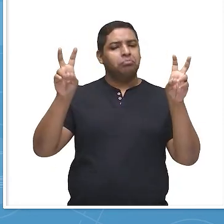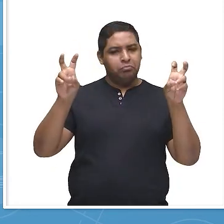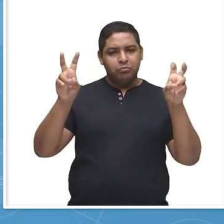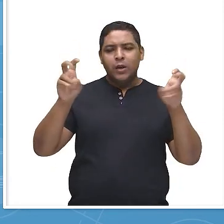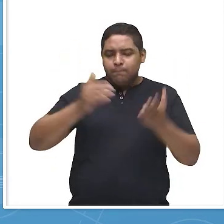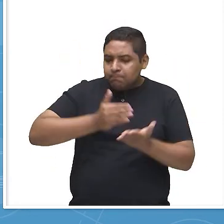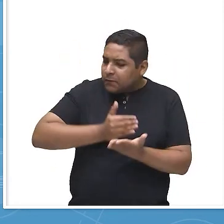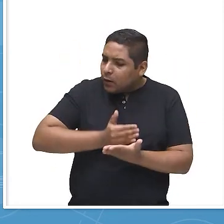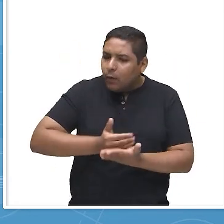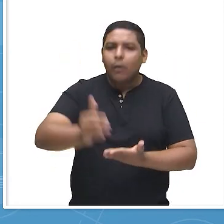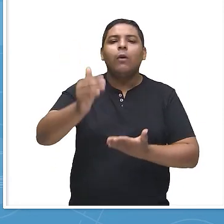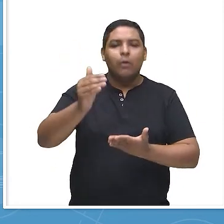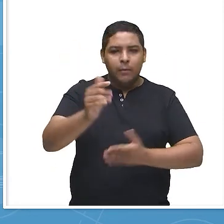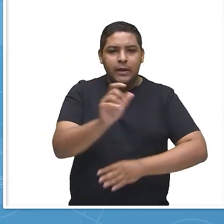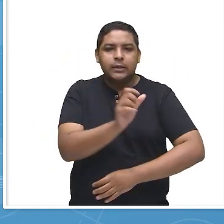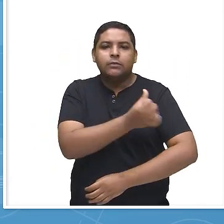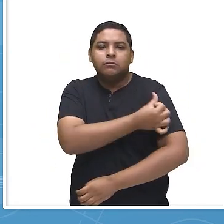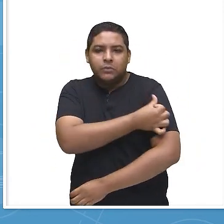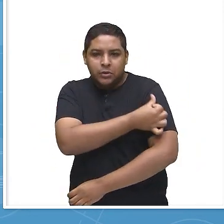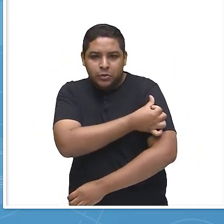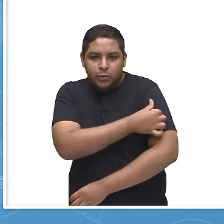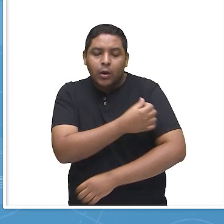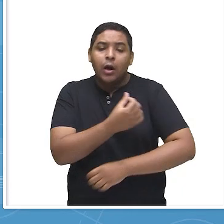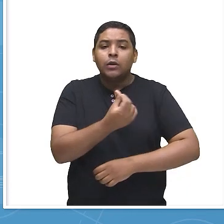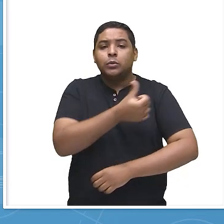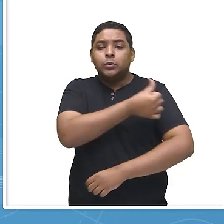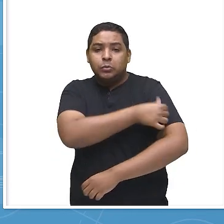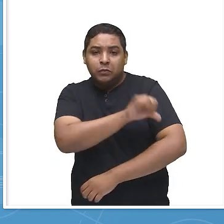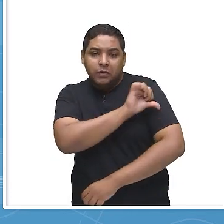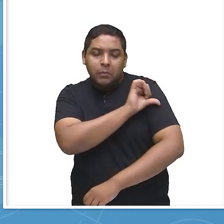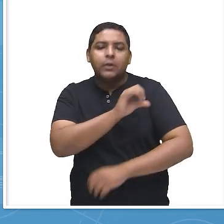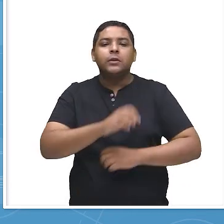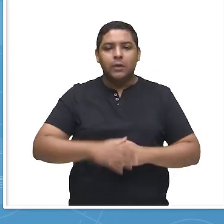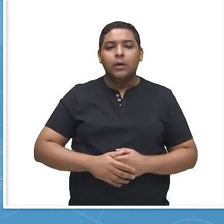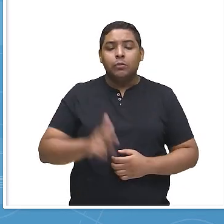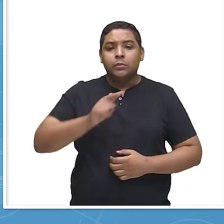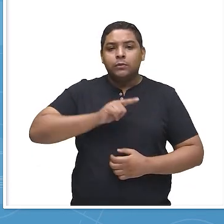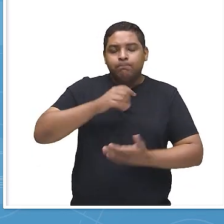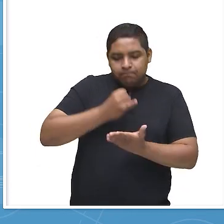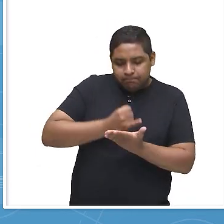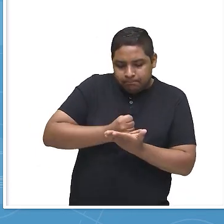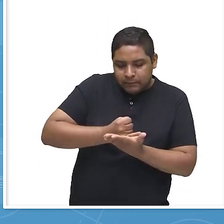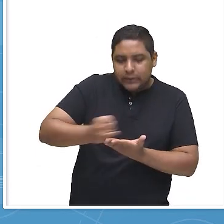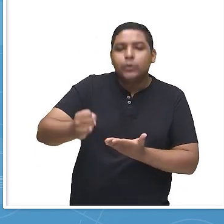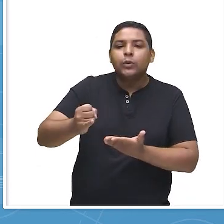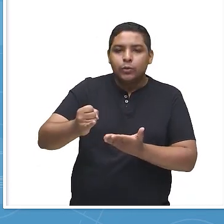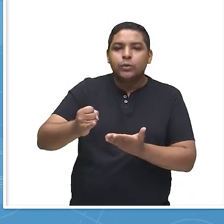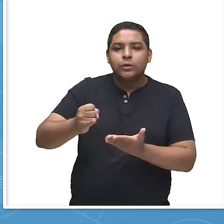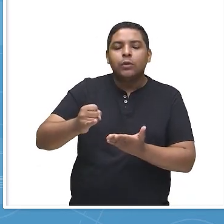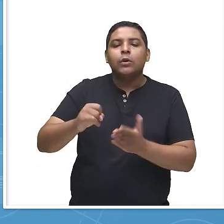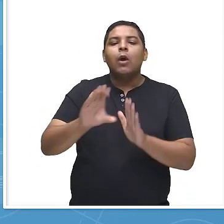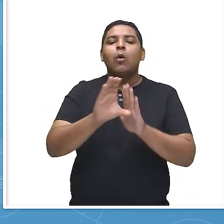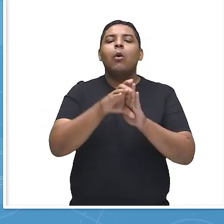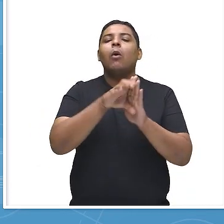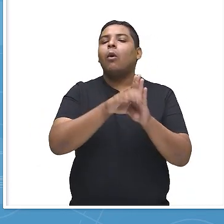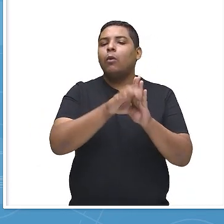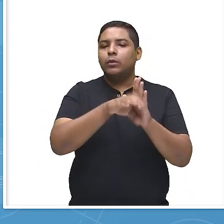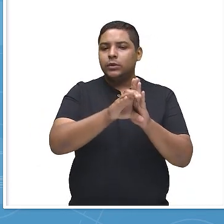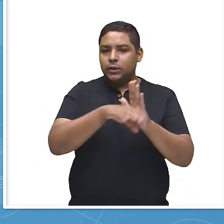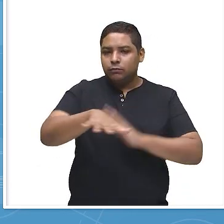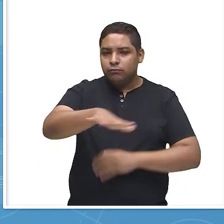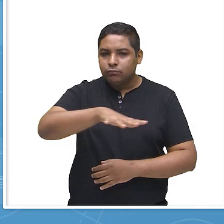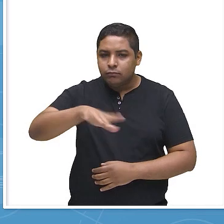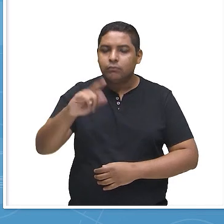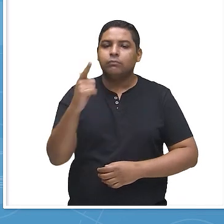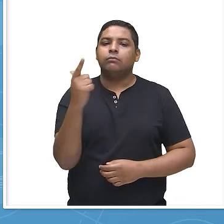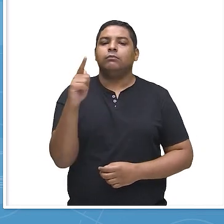você começa o 6º ano ou do ensino fundamental, você é introduzido aos conceitos geográficos. E o